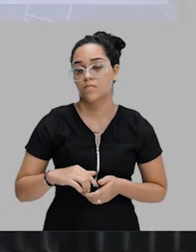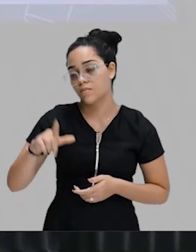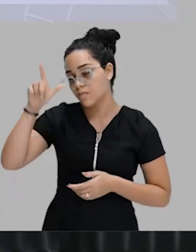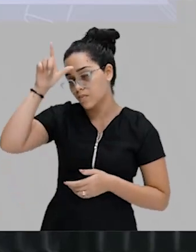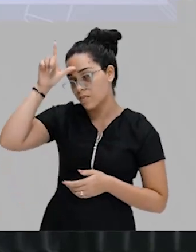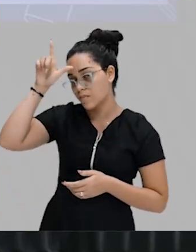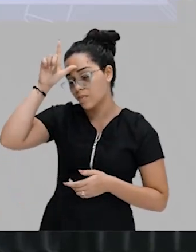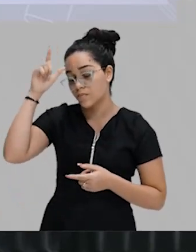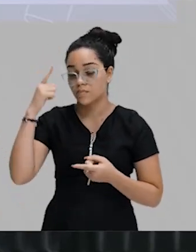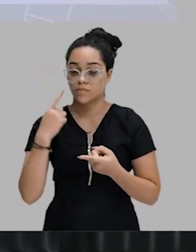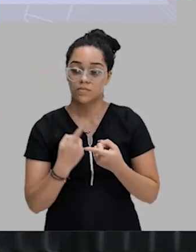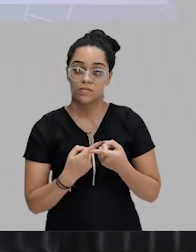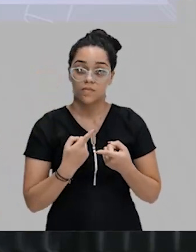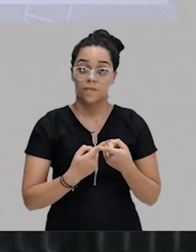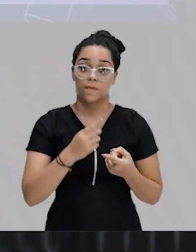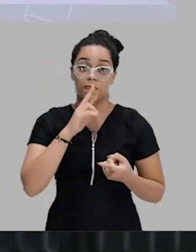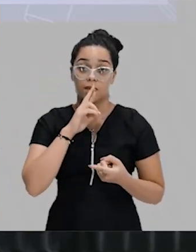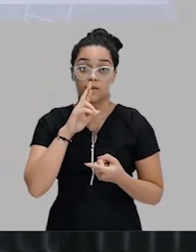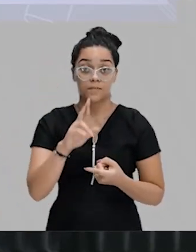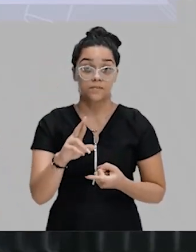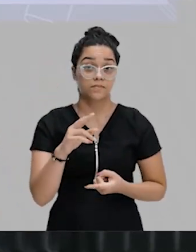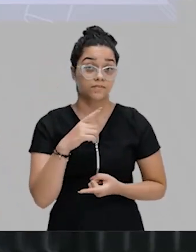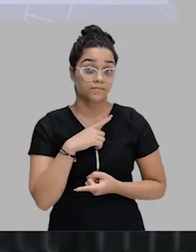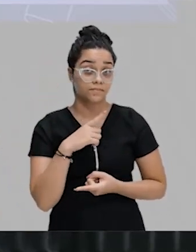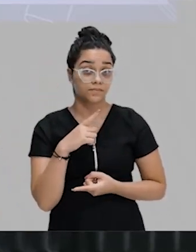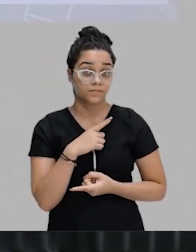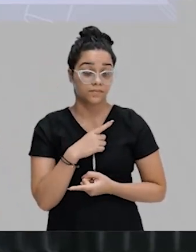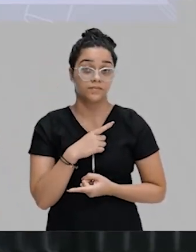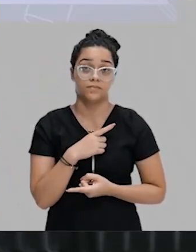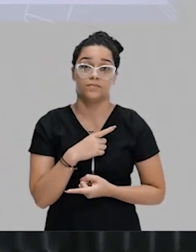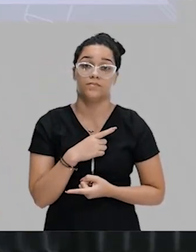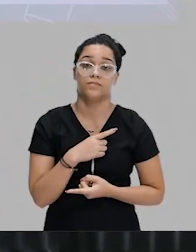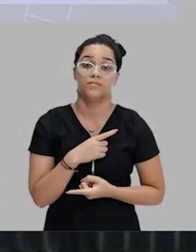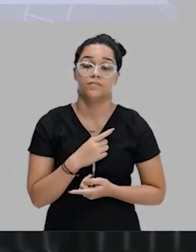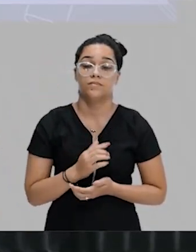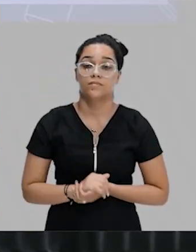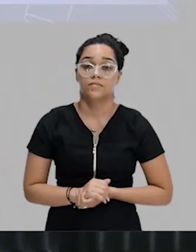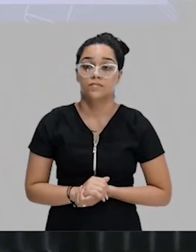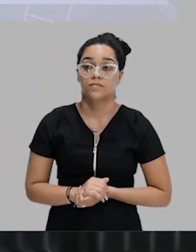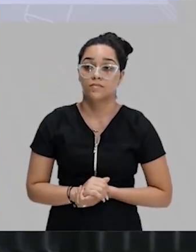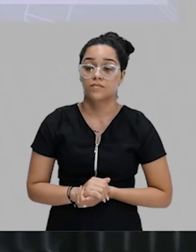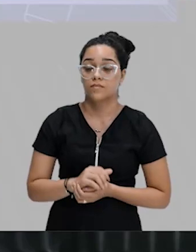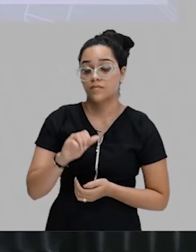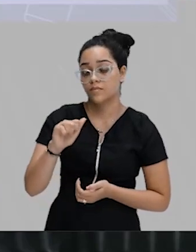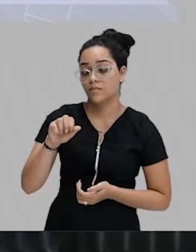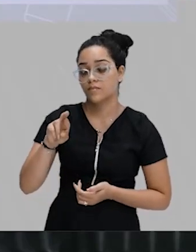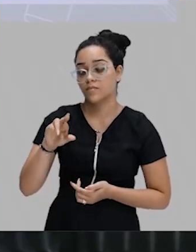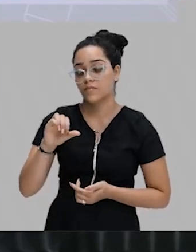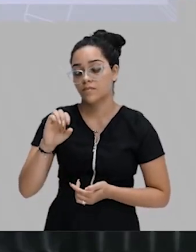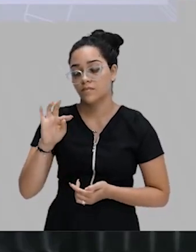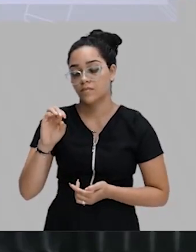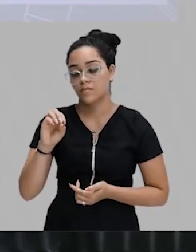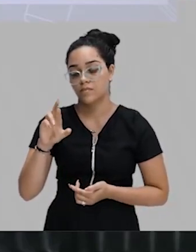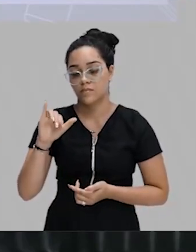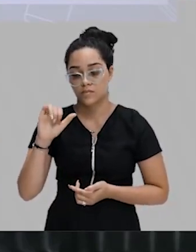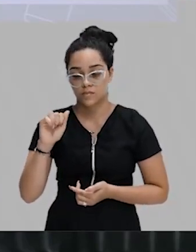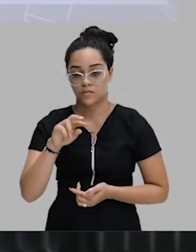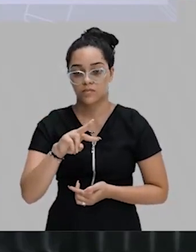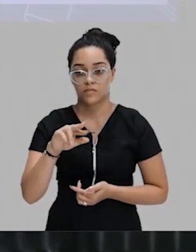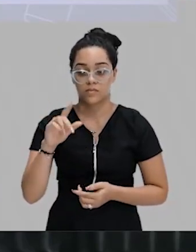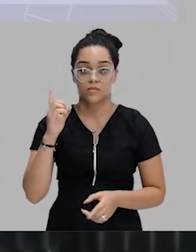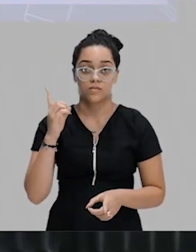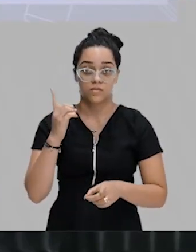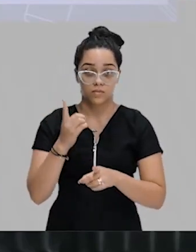Porque a solução que a velha nobreza feudal, que a velha aristocracia feudal, ela vai encontrar para